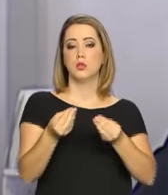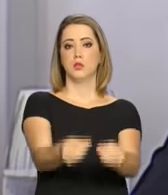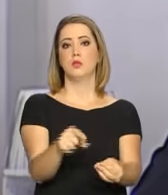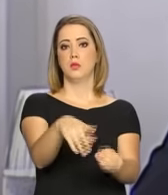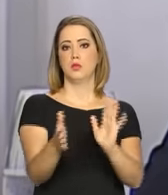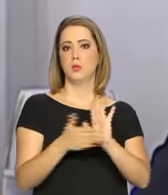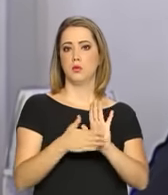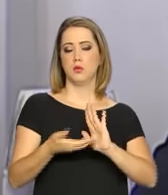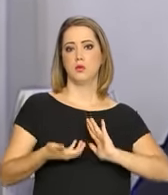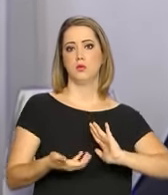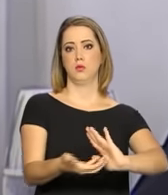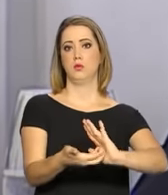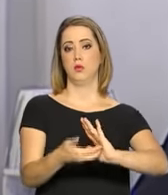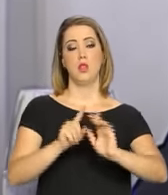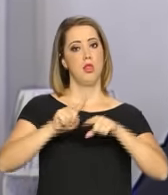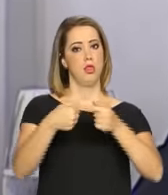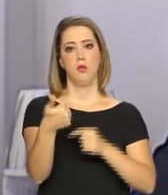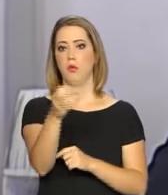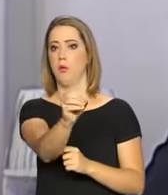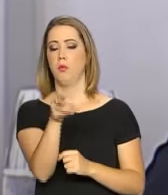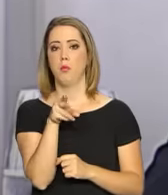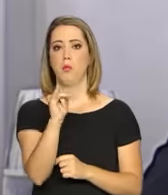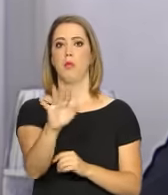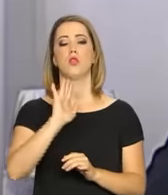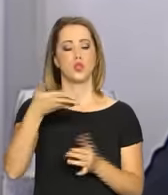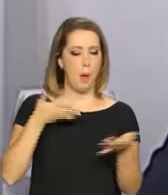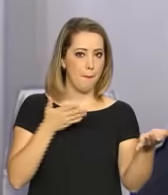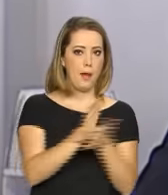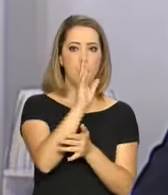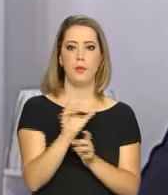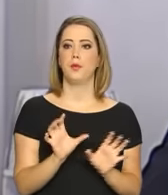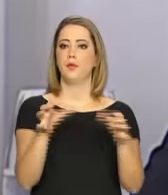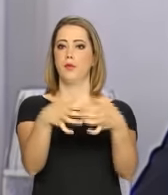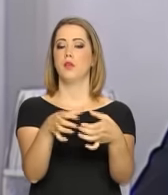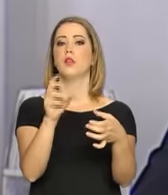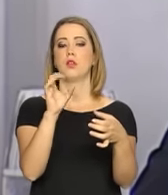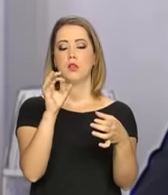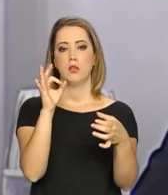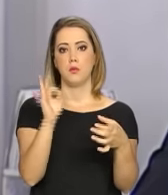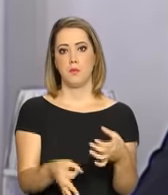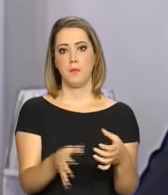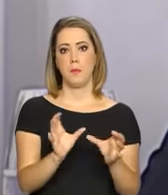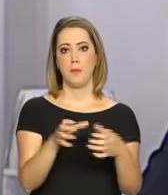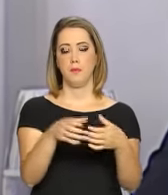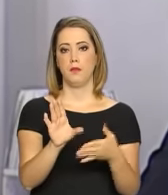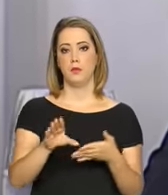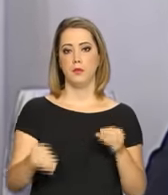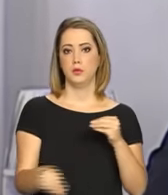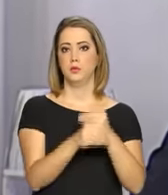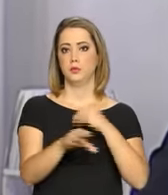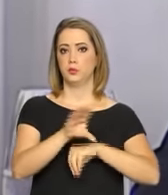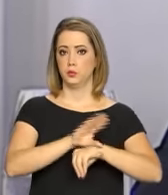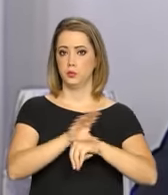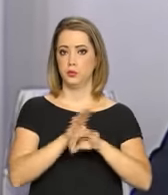Previdência e 10 dias depois ganhou admissibilidade da PEC da Previdência